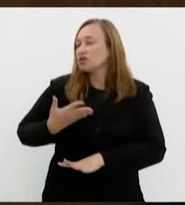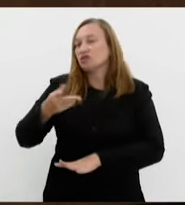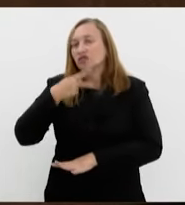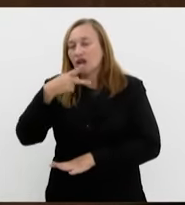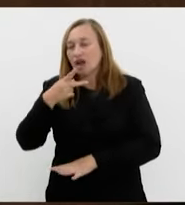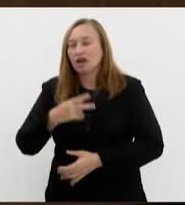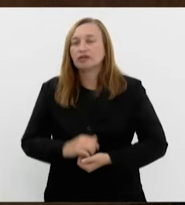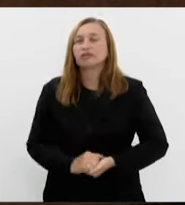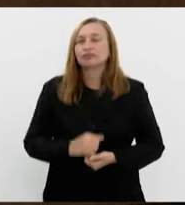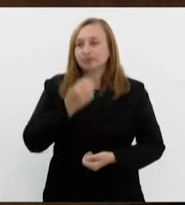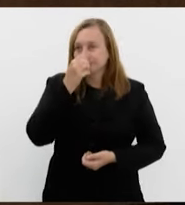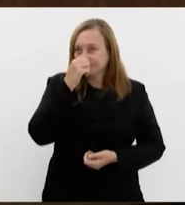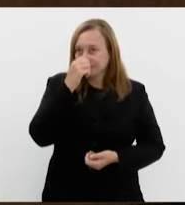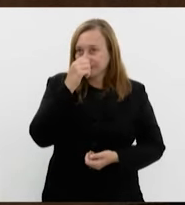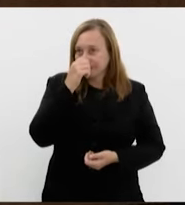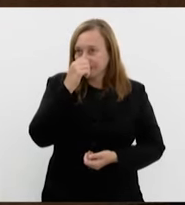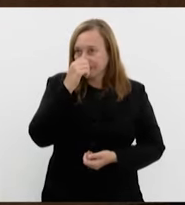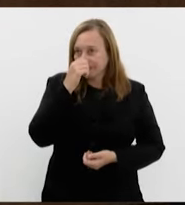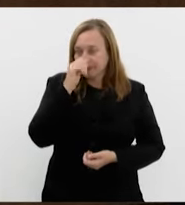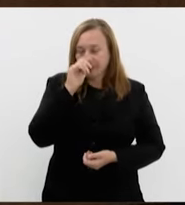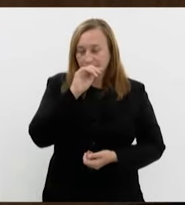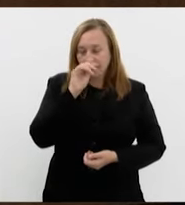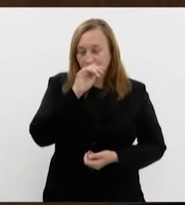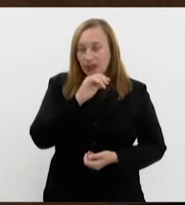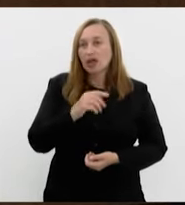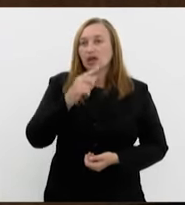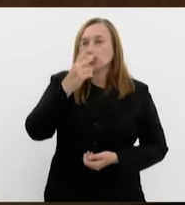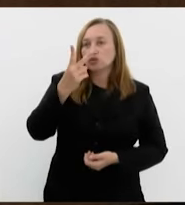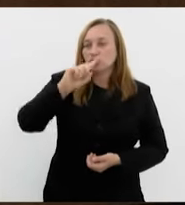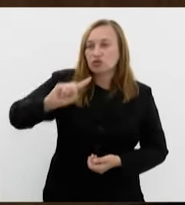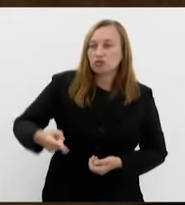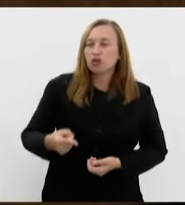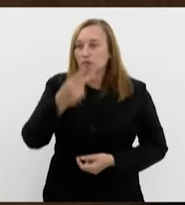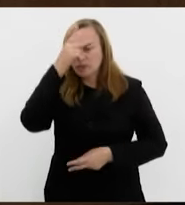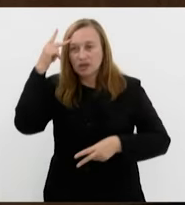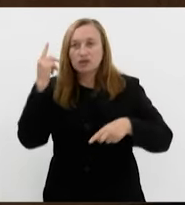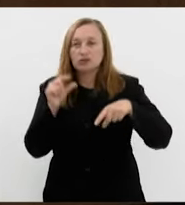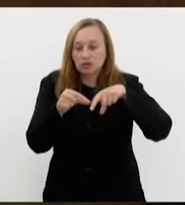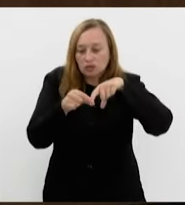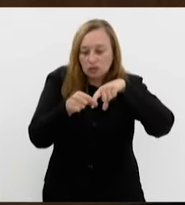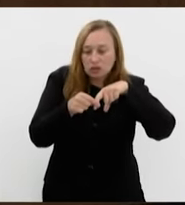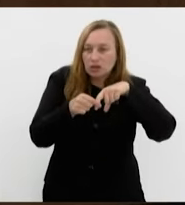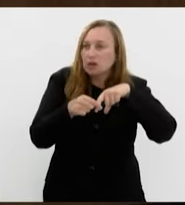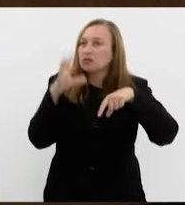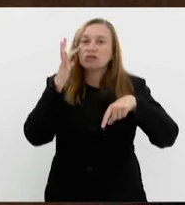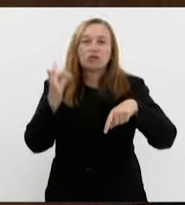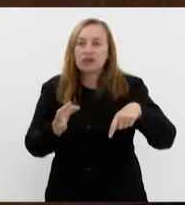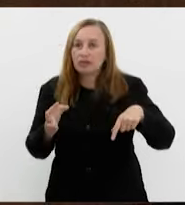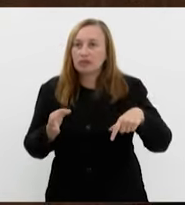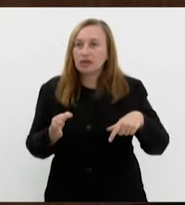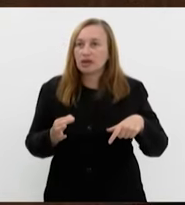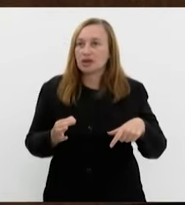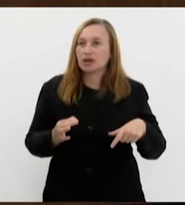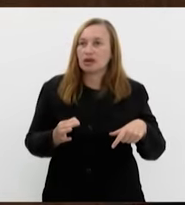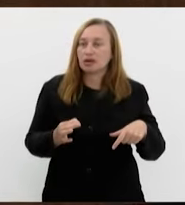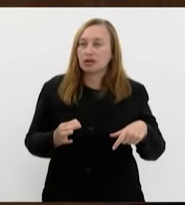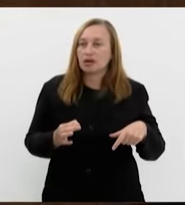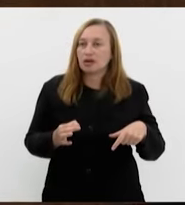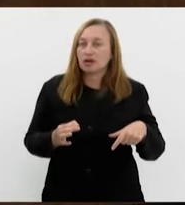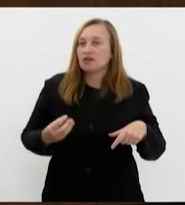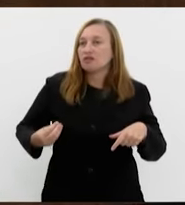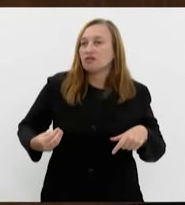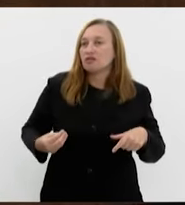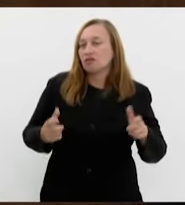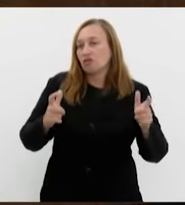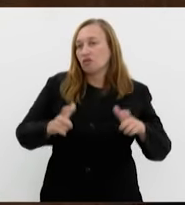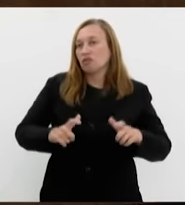disseram, que é inadmissível, 2 mil pessoas com tornozeleira, ninguém sabe onde é que estão, e policiais e